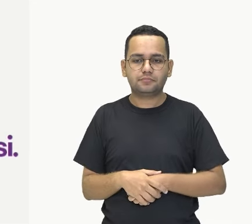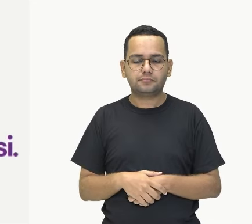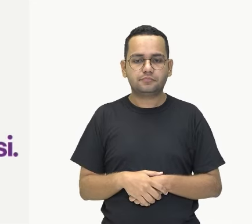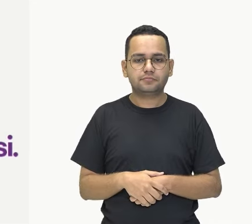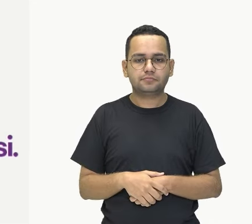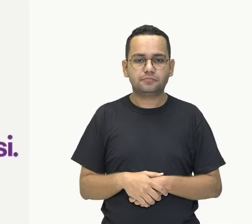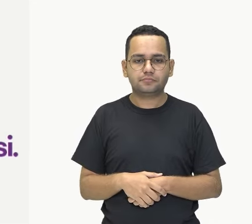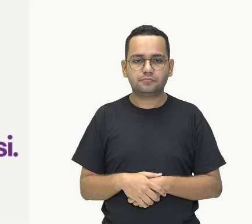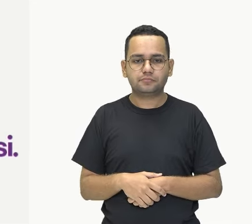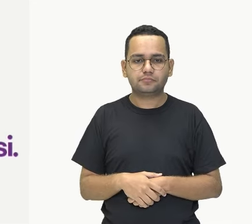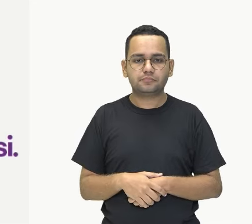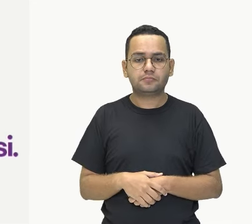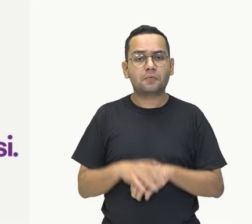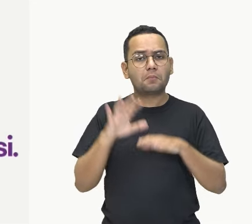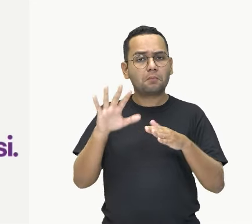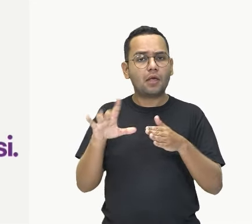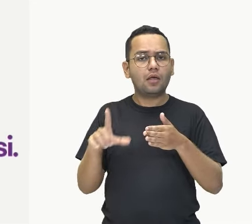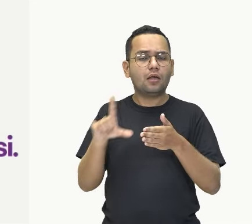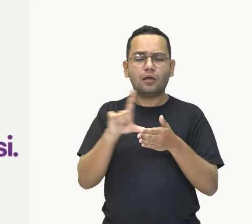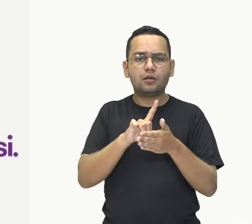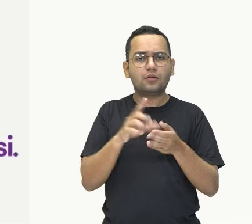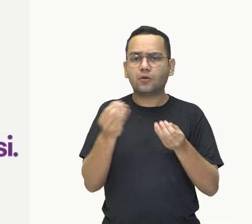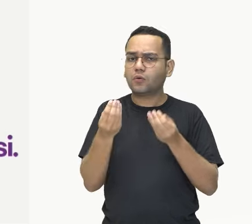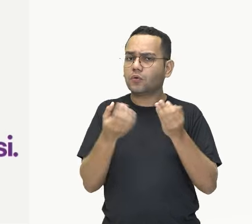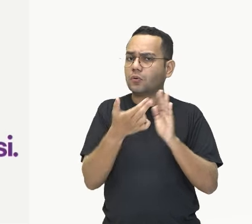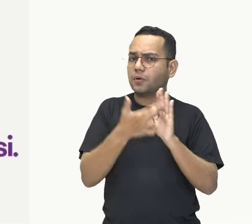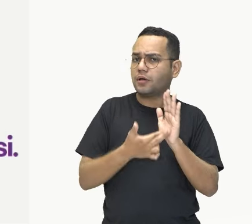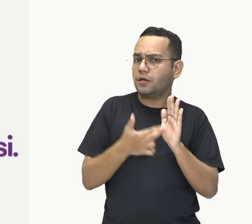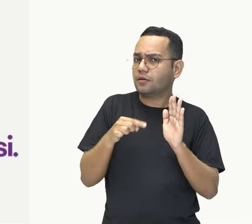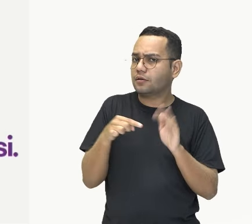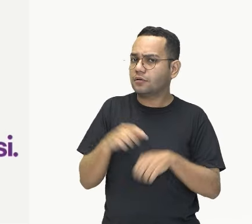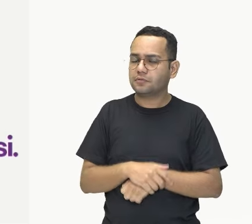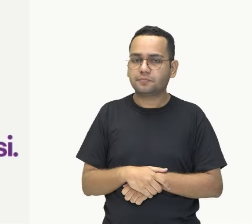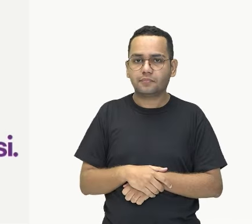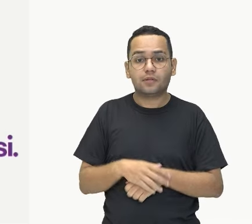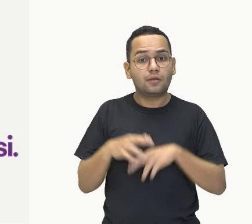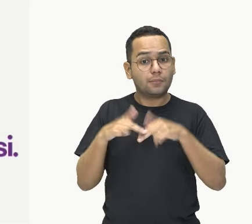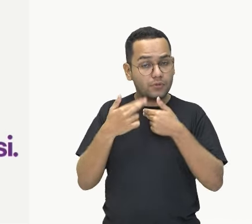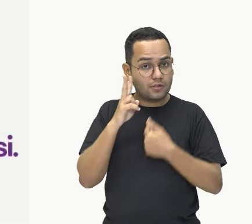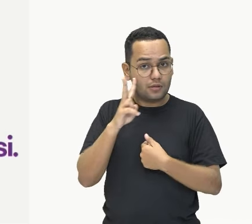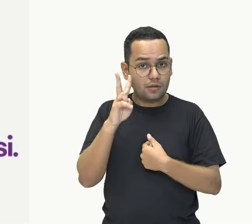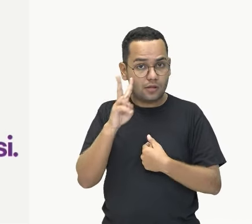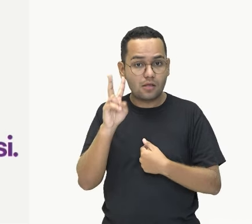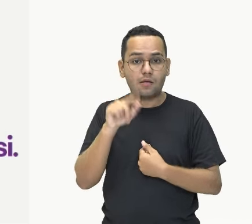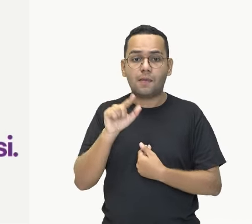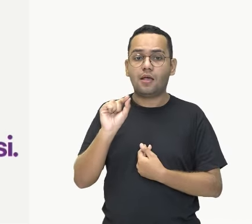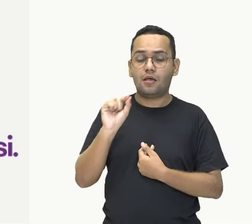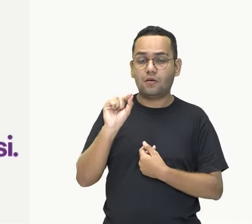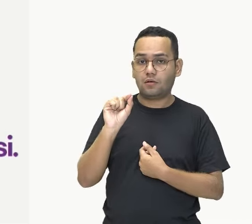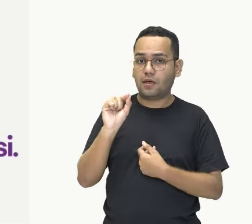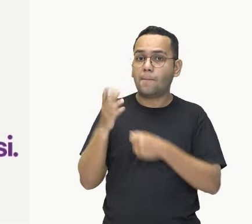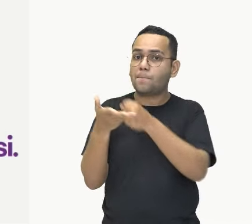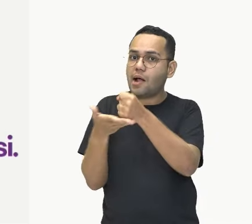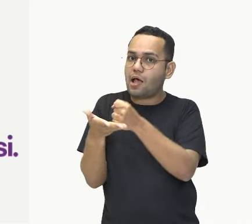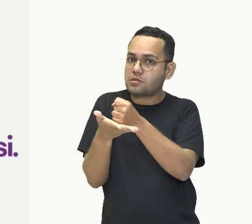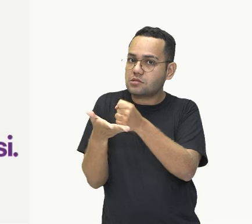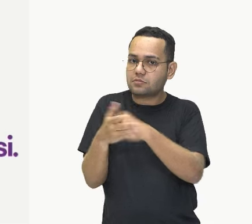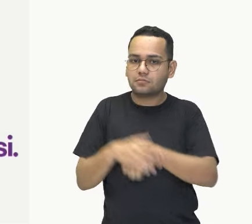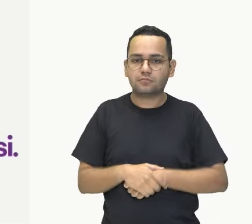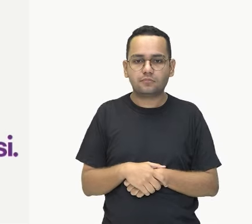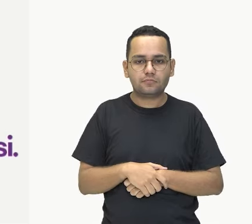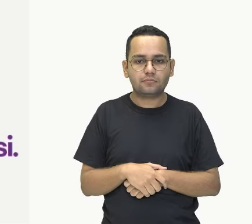Porém, o que a gente aprendeu lá no início, multiplicação de potência de mesma base. Se observa aqui, x